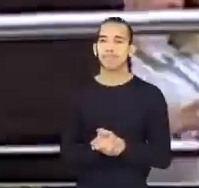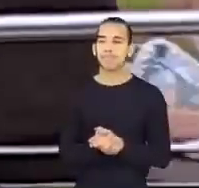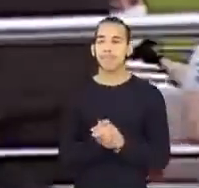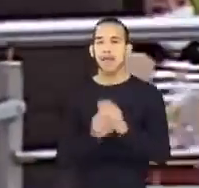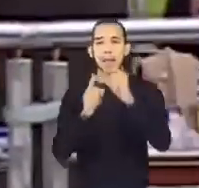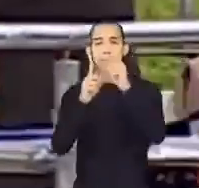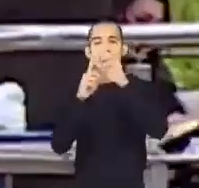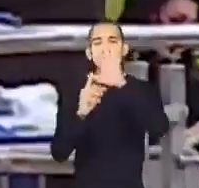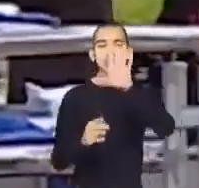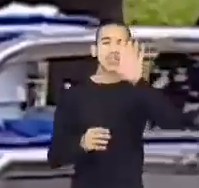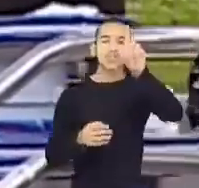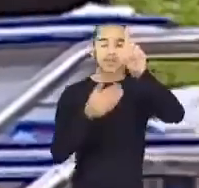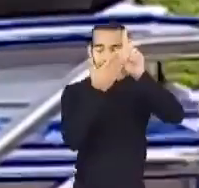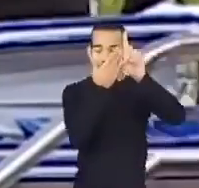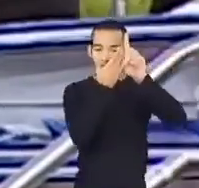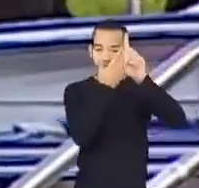palavra de Deus.